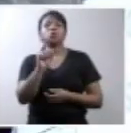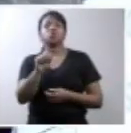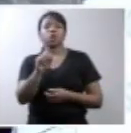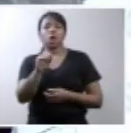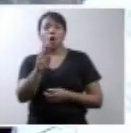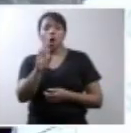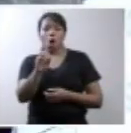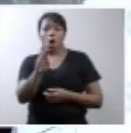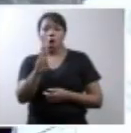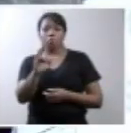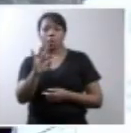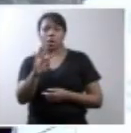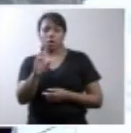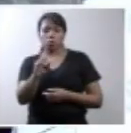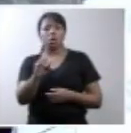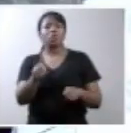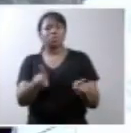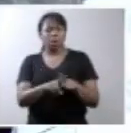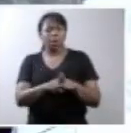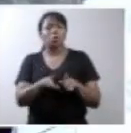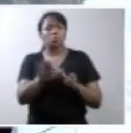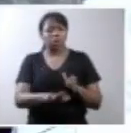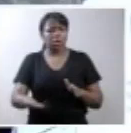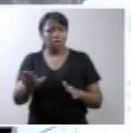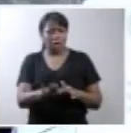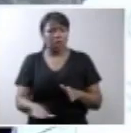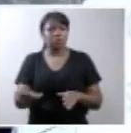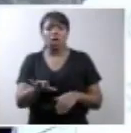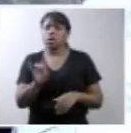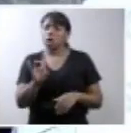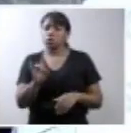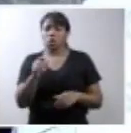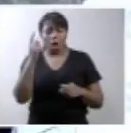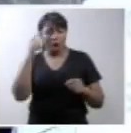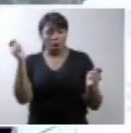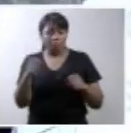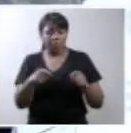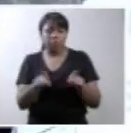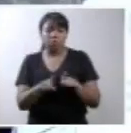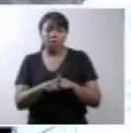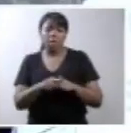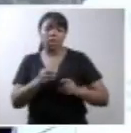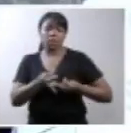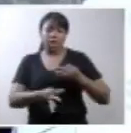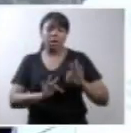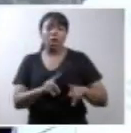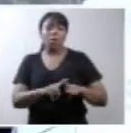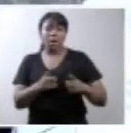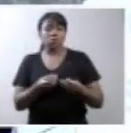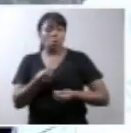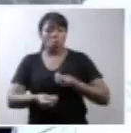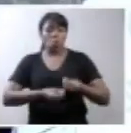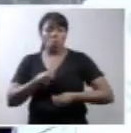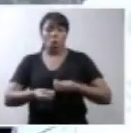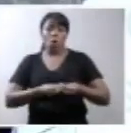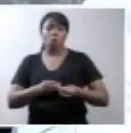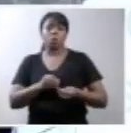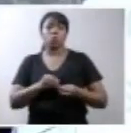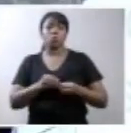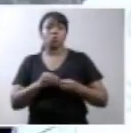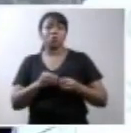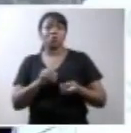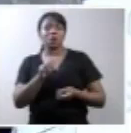cardiorrespiratória portanto queria fazer eletrograma em criança não só a incompetência técnica não há possibilidade Como